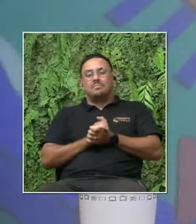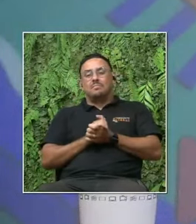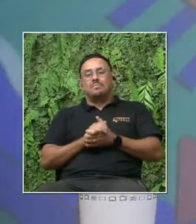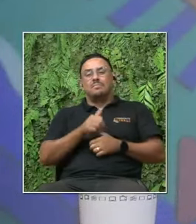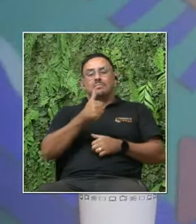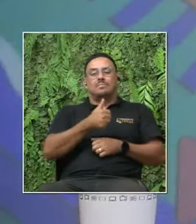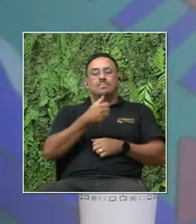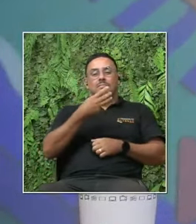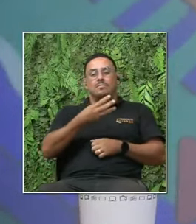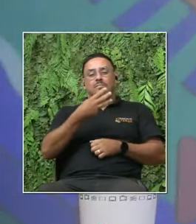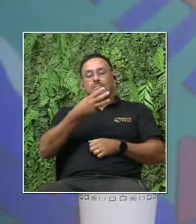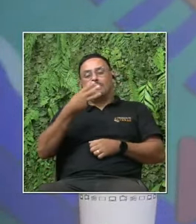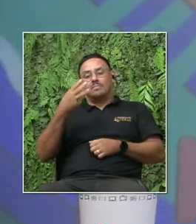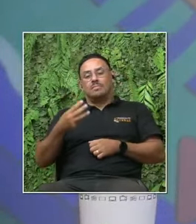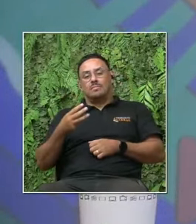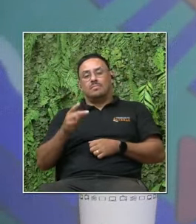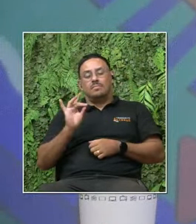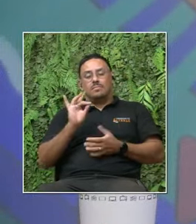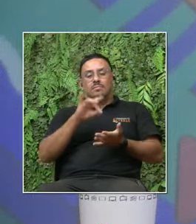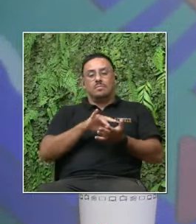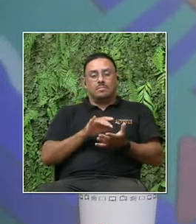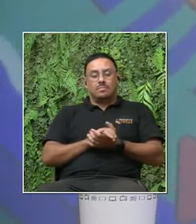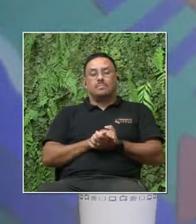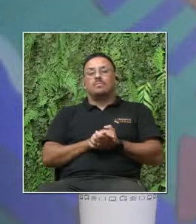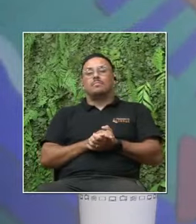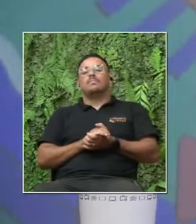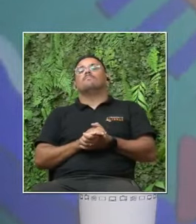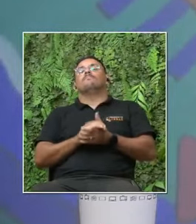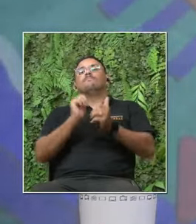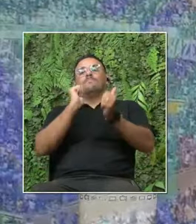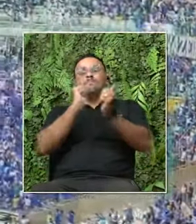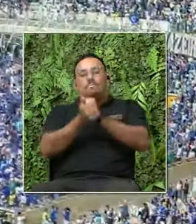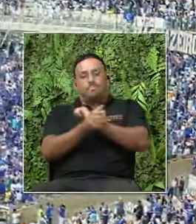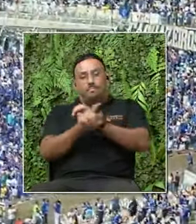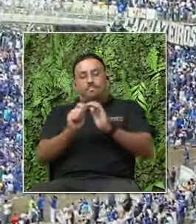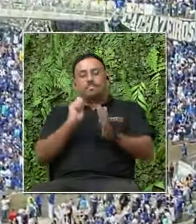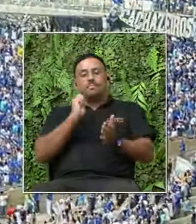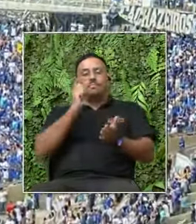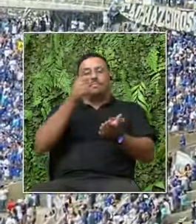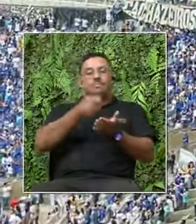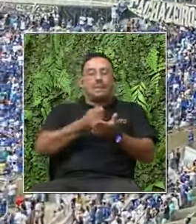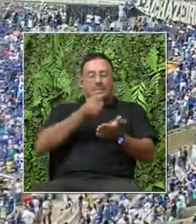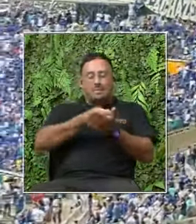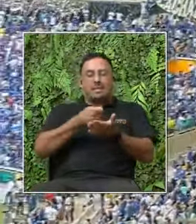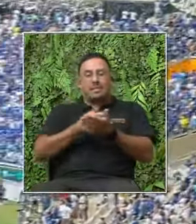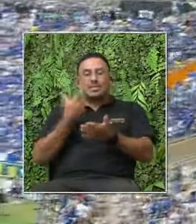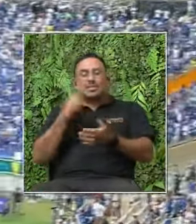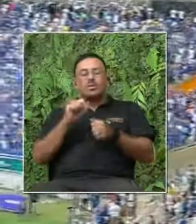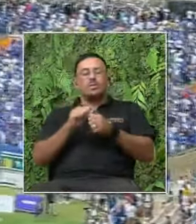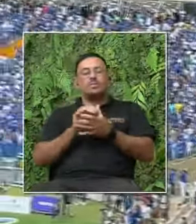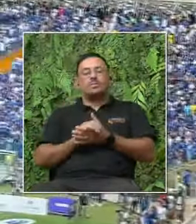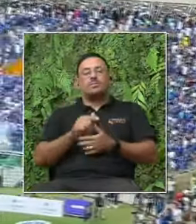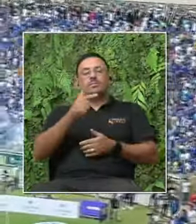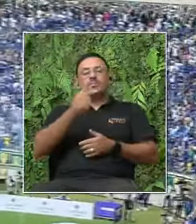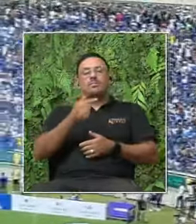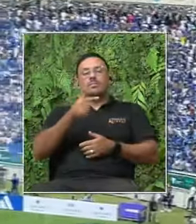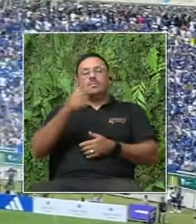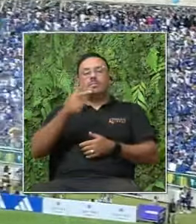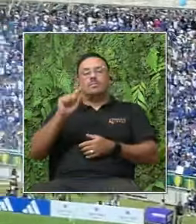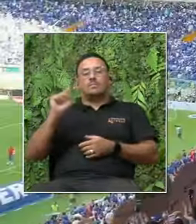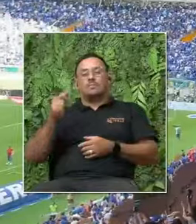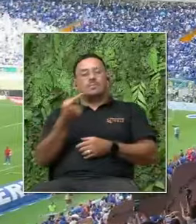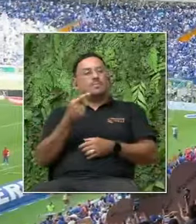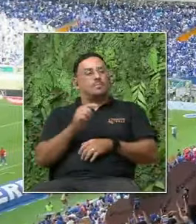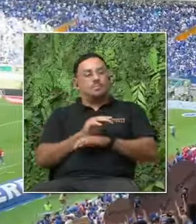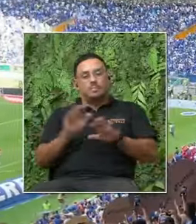133 é alguma coisa oficialmente né Bob naquele jogo ali mas pagante pagante mesmo que você consegue aferir ali foram 77.000